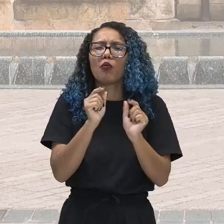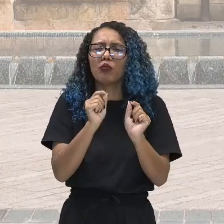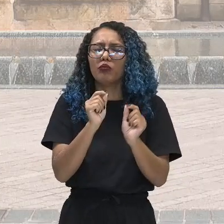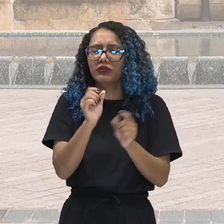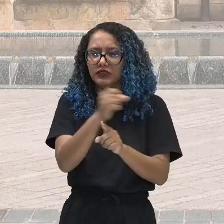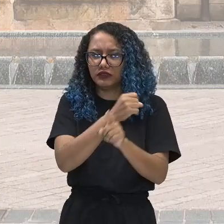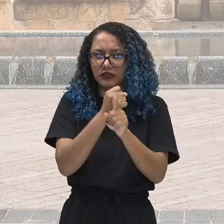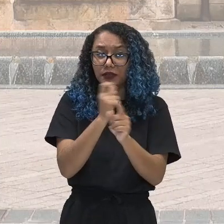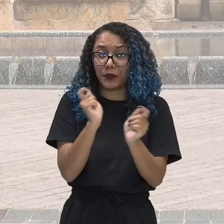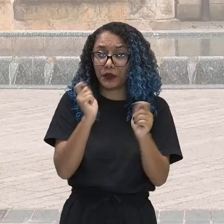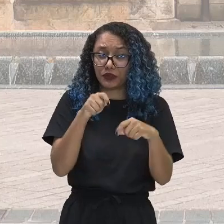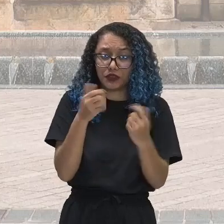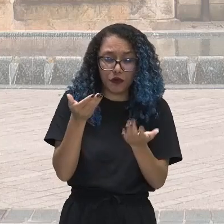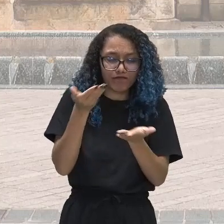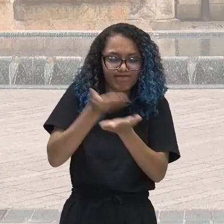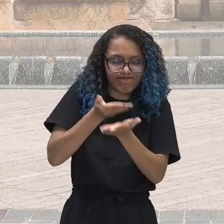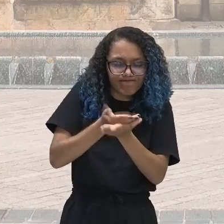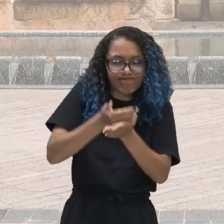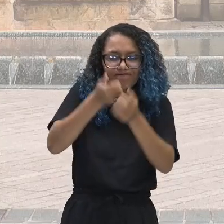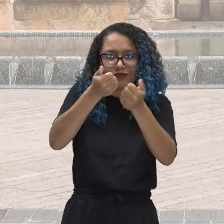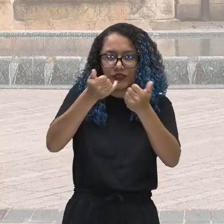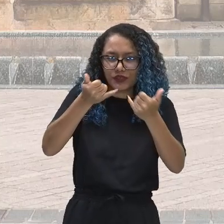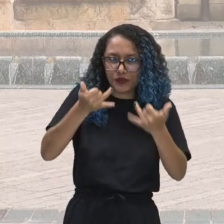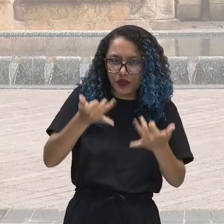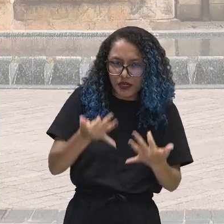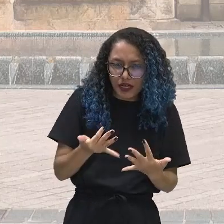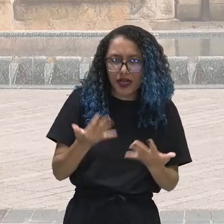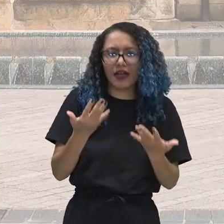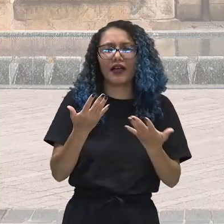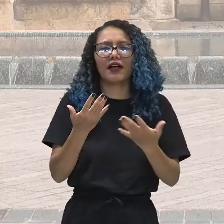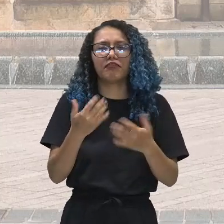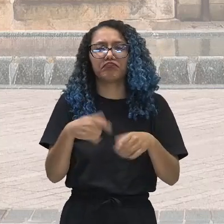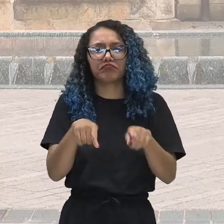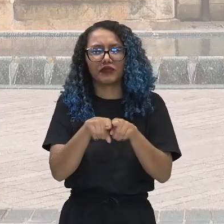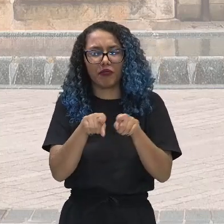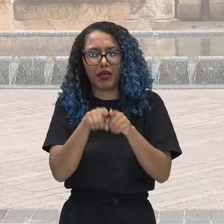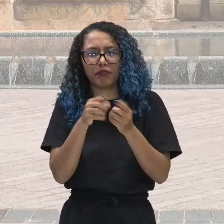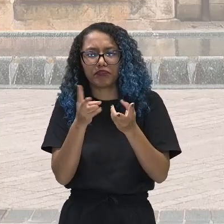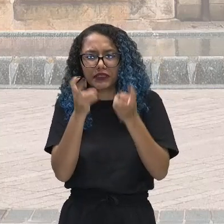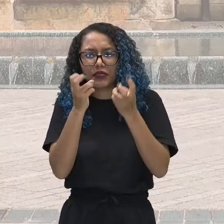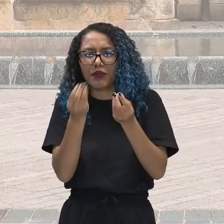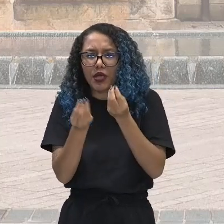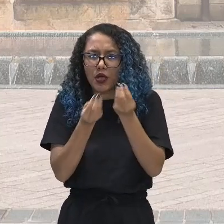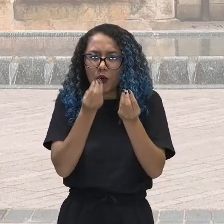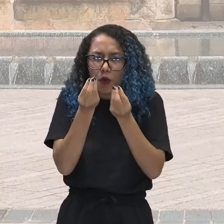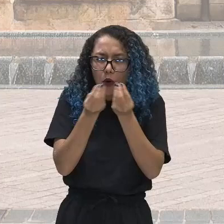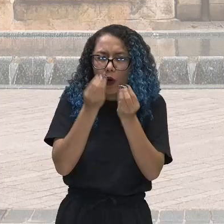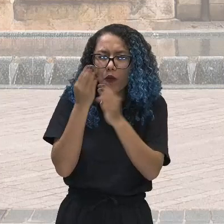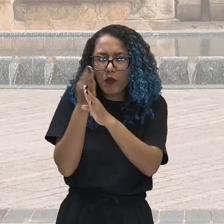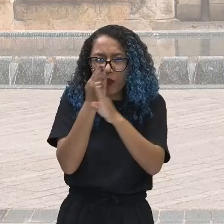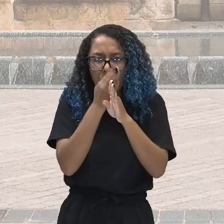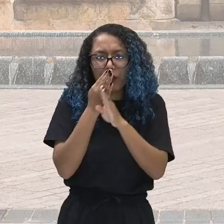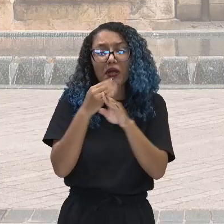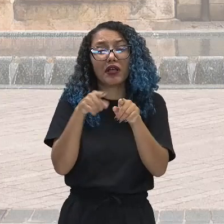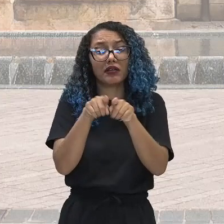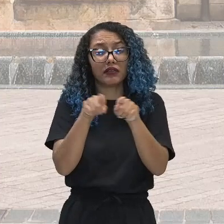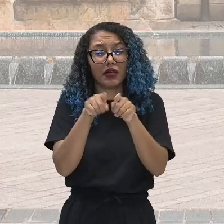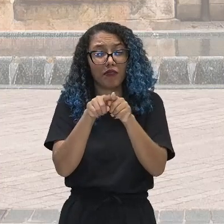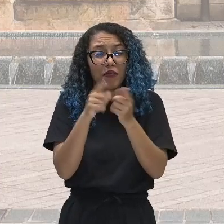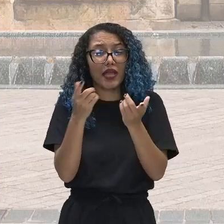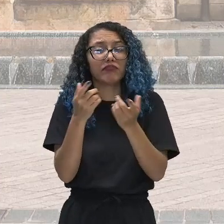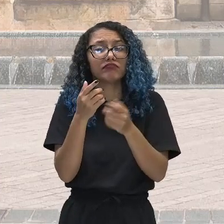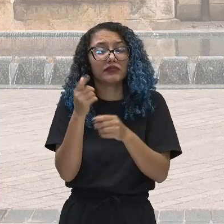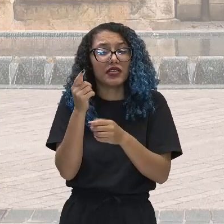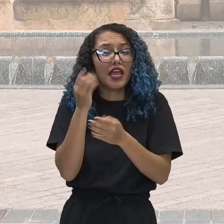de estudar, explicar, identificar e propor soluções para os